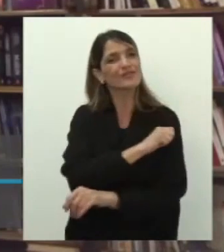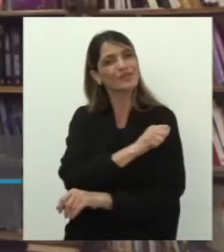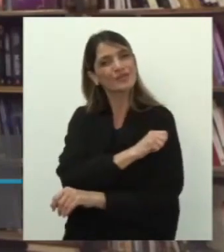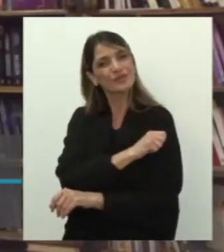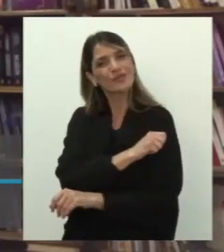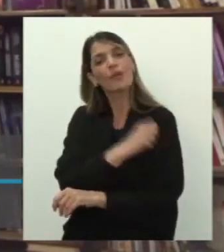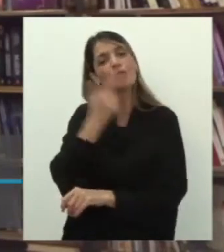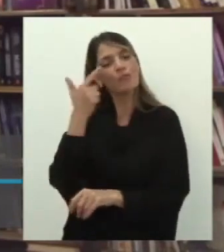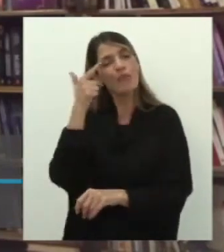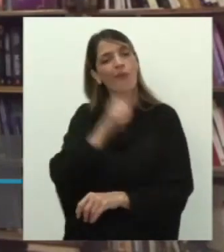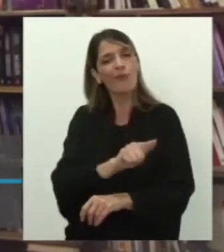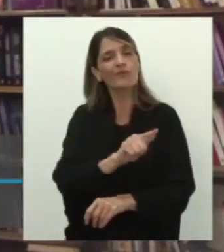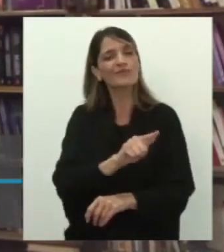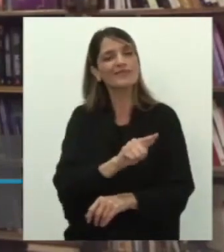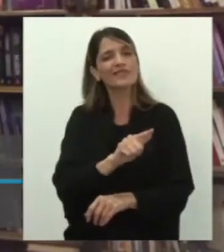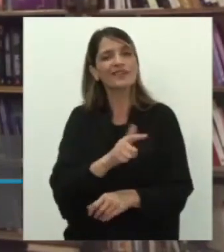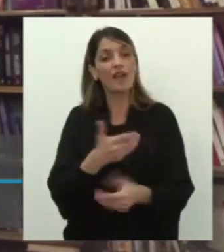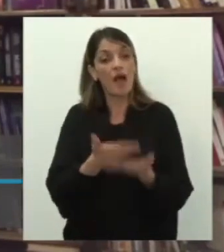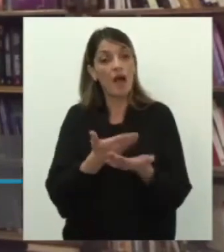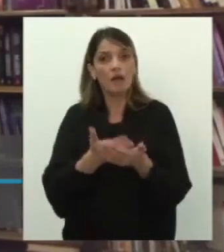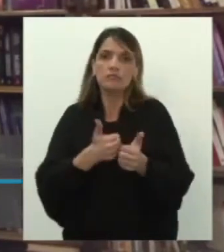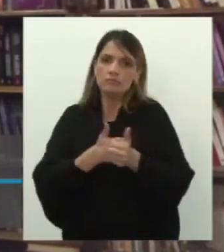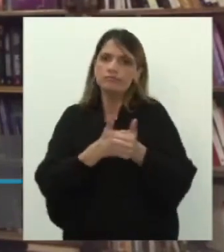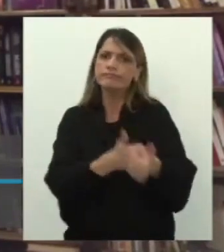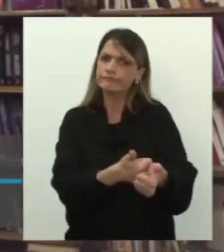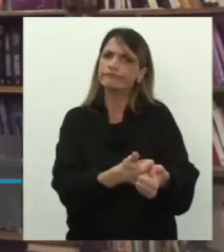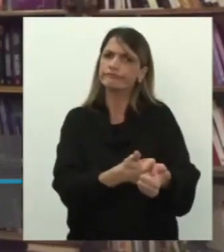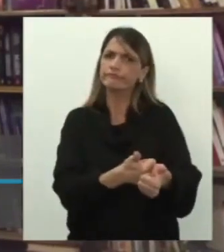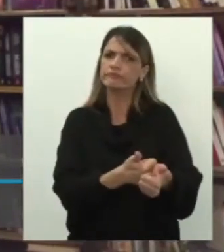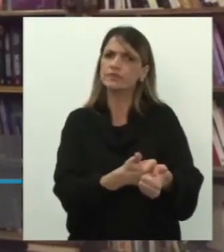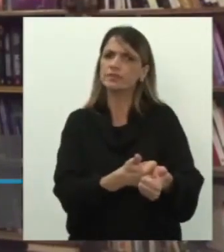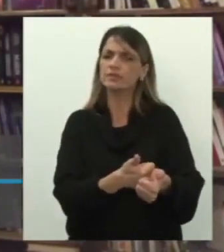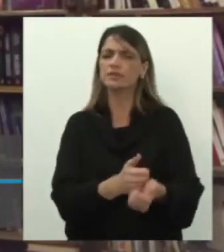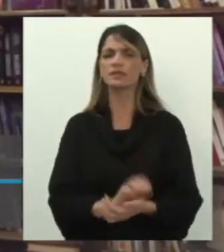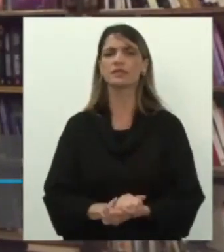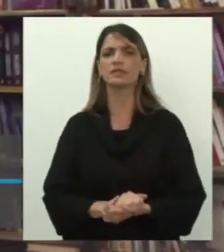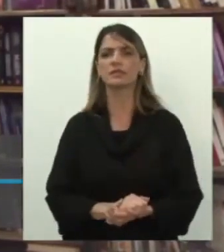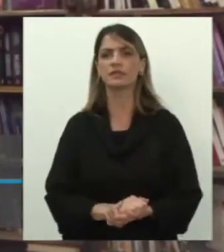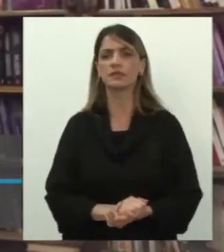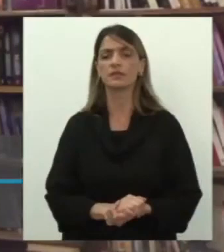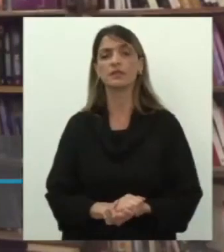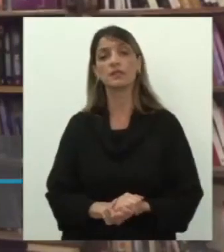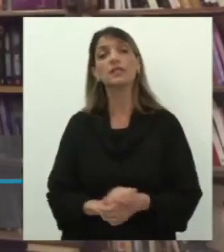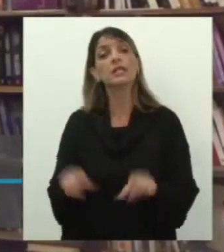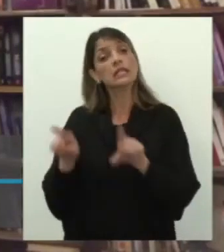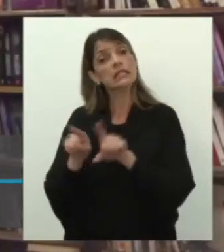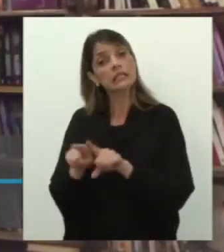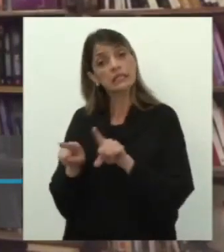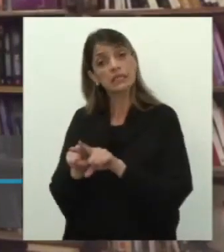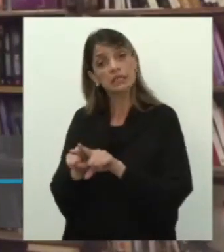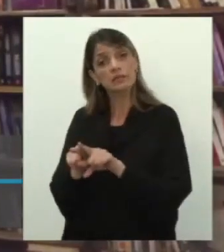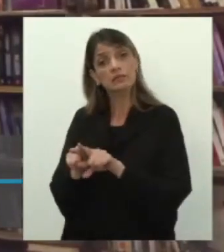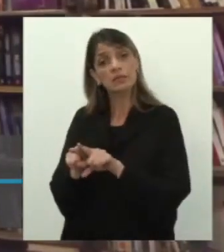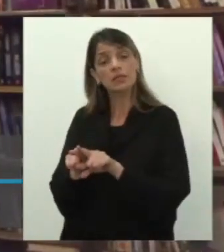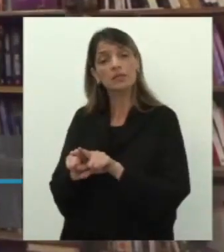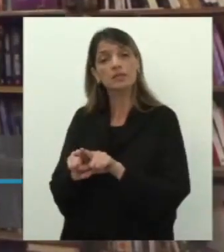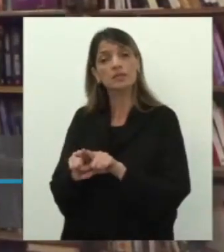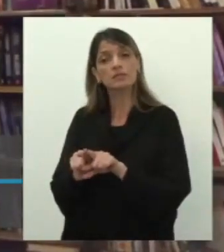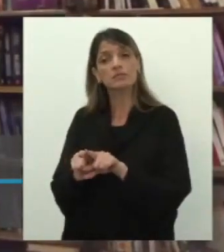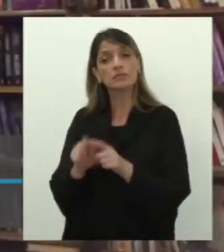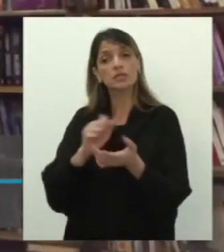aluno conseguisse acompanhar as aulas e, paralelo a isso, também continuar